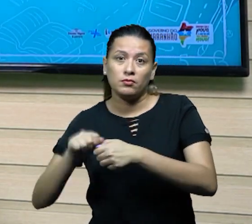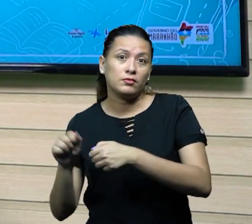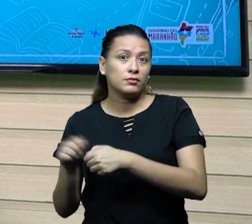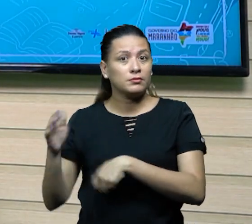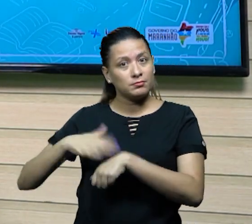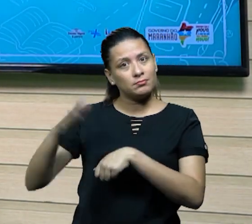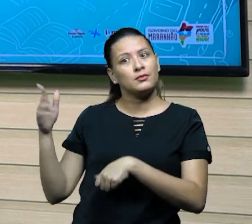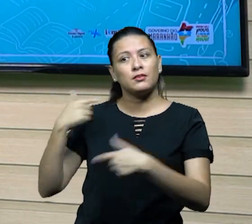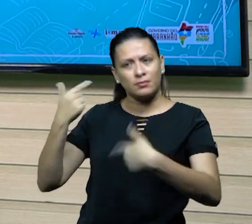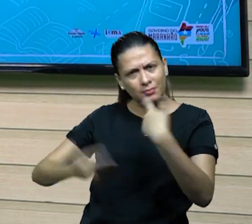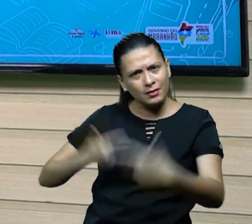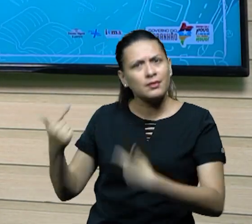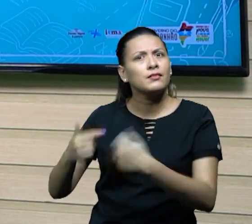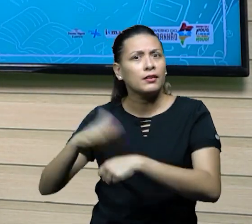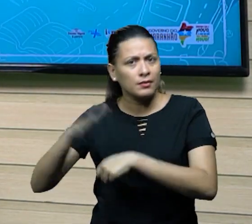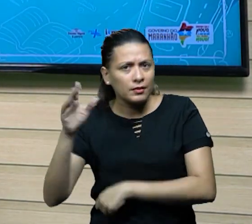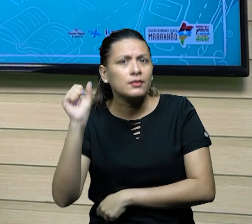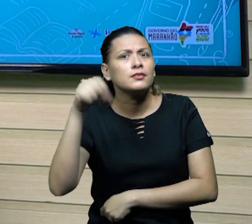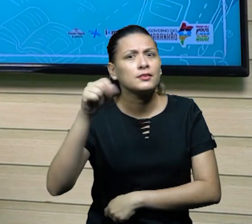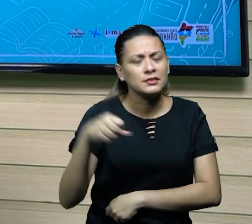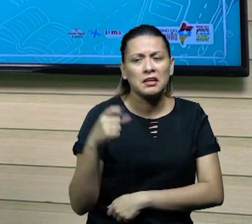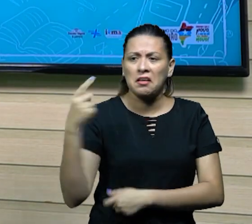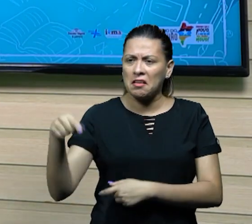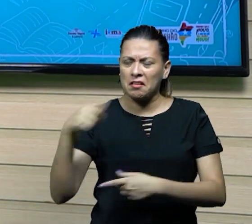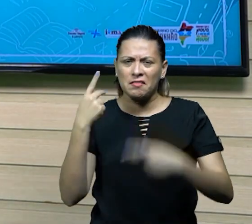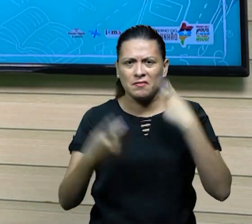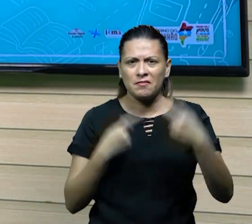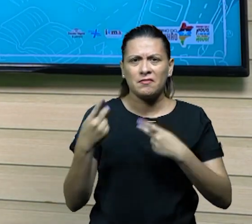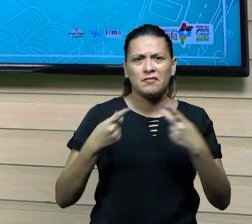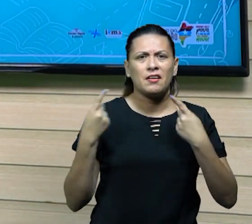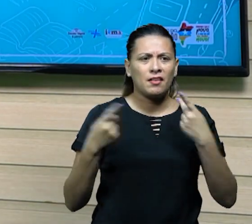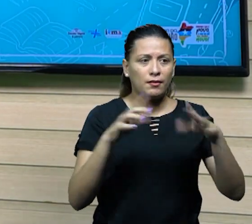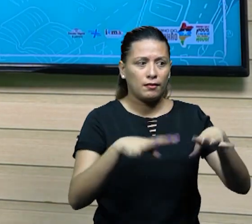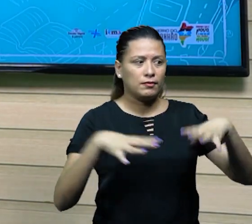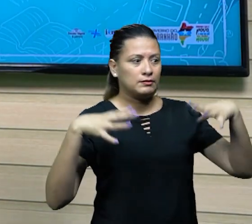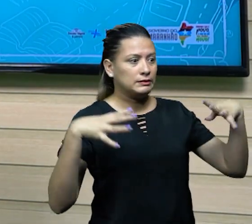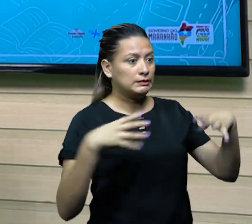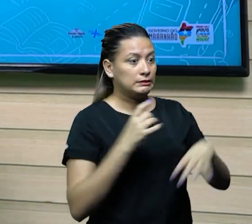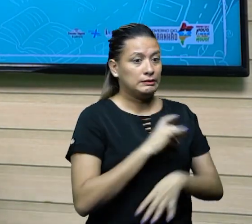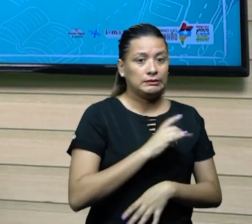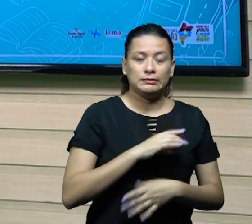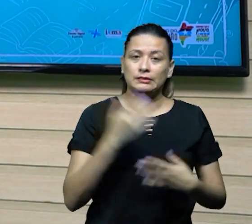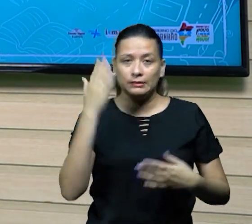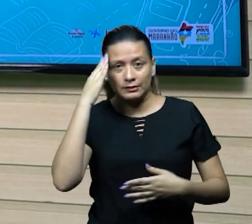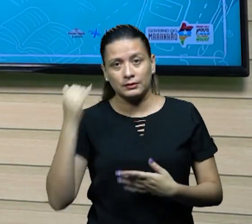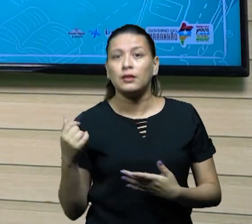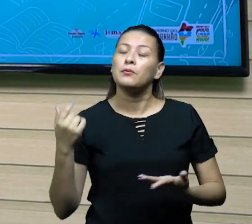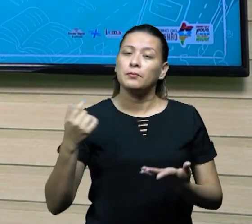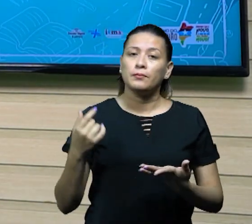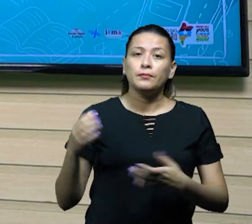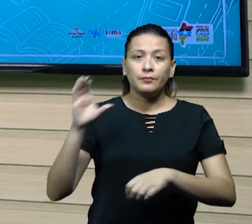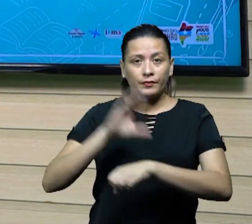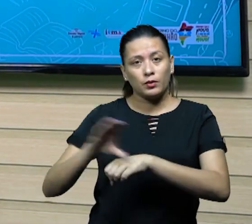de Excel. Agora, esse funcionário, eu vou pagar um curso para ele de Windows, de Word, de Excel. Ele não vai produzir muito mais?